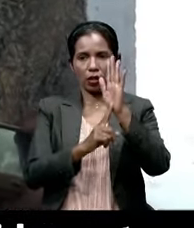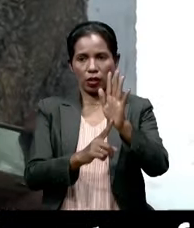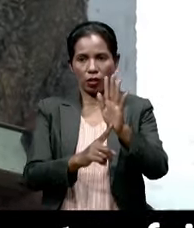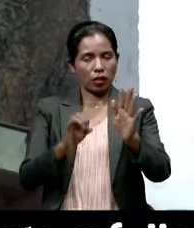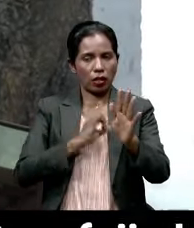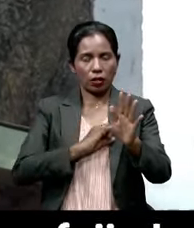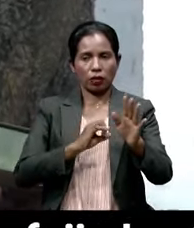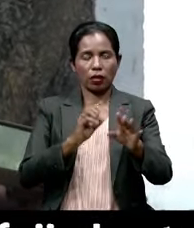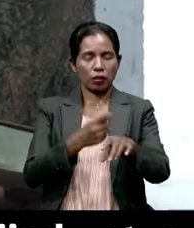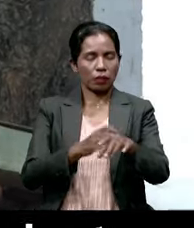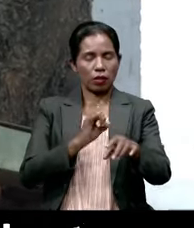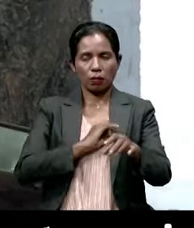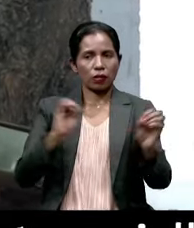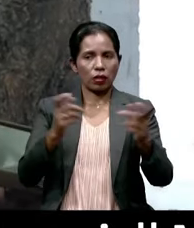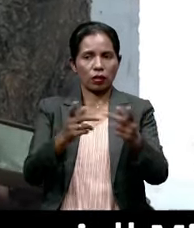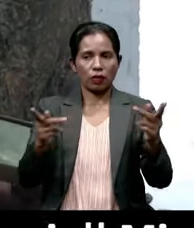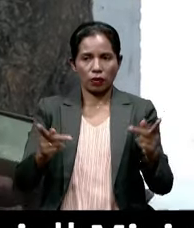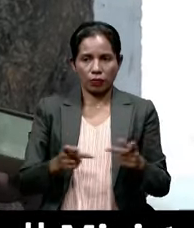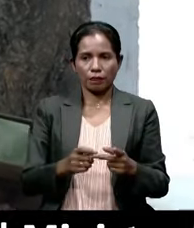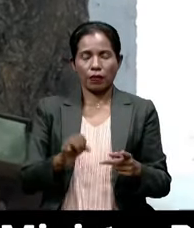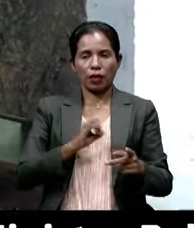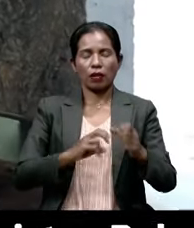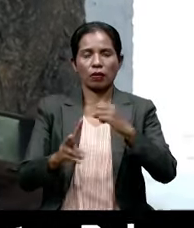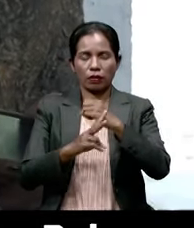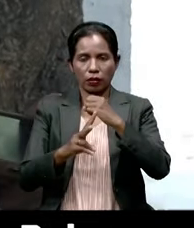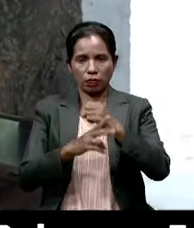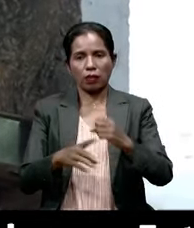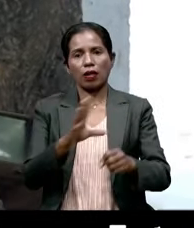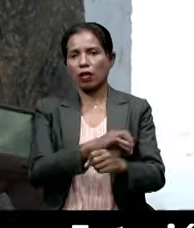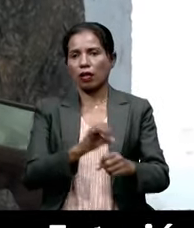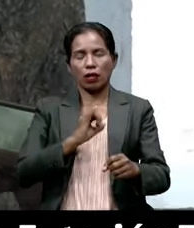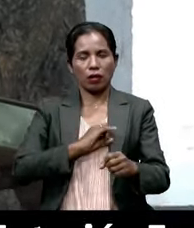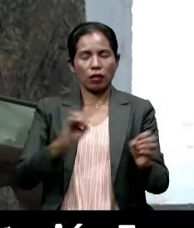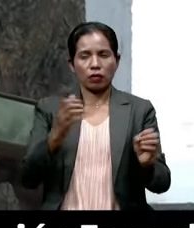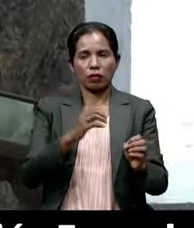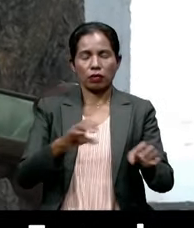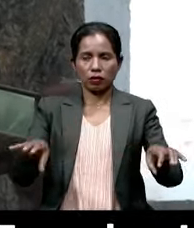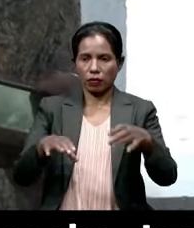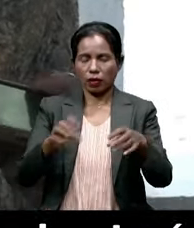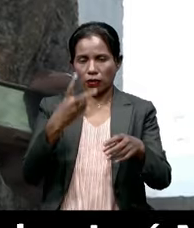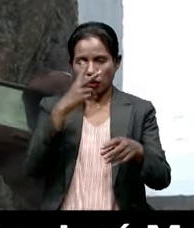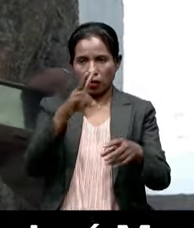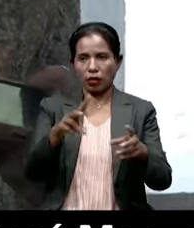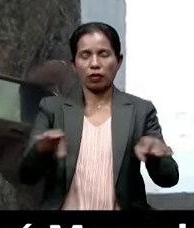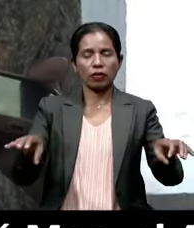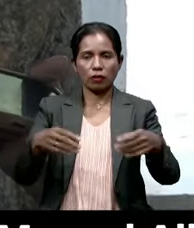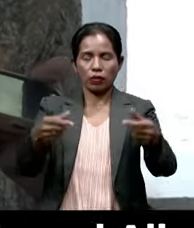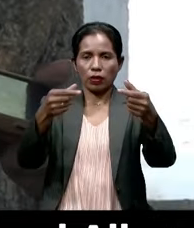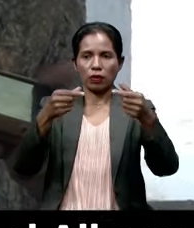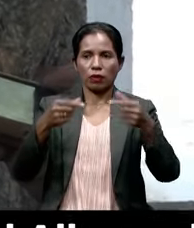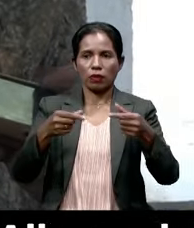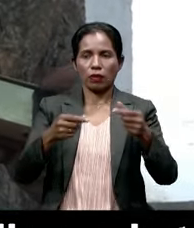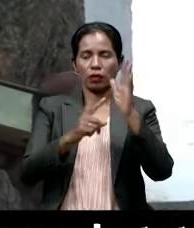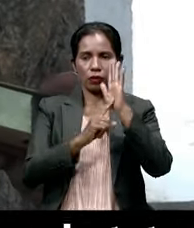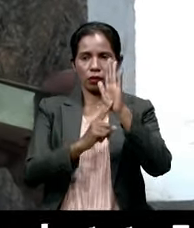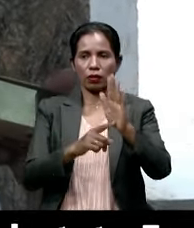la tempo ne haumus la efati me masa sana eng haum under vitima masa mas haum la efati tama osa on service sero osa la be ema ema sero service fo be sasi sero